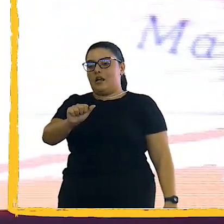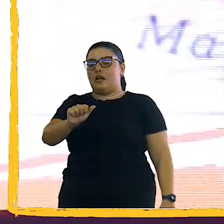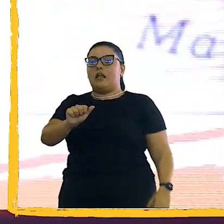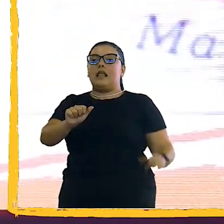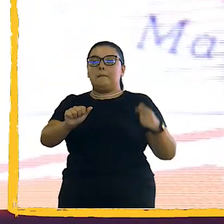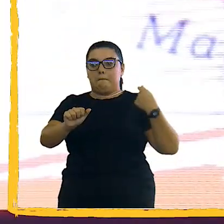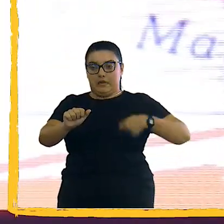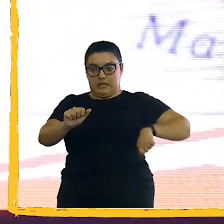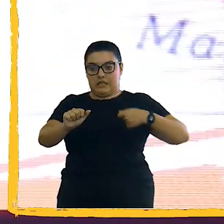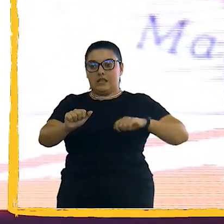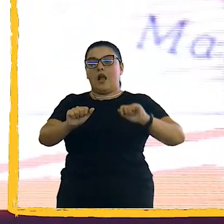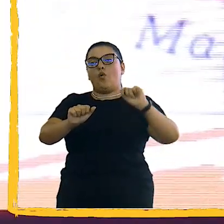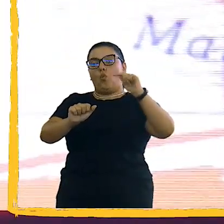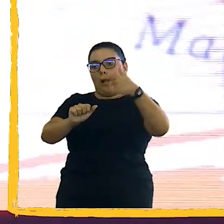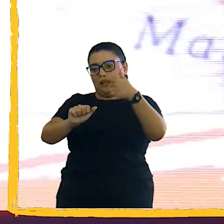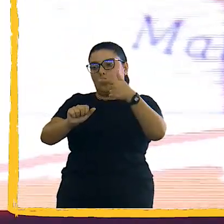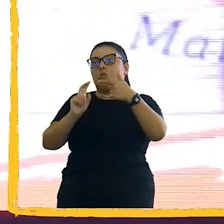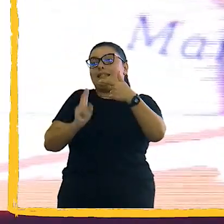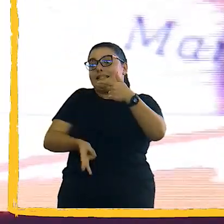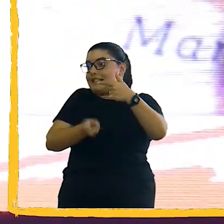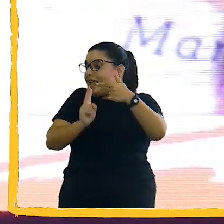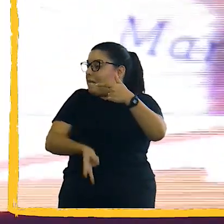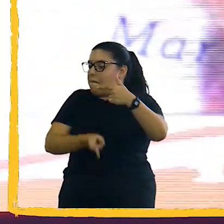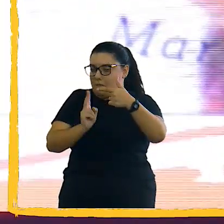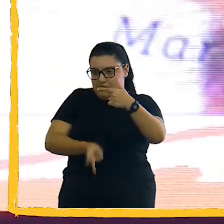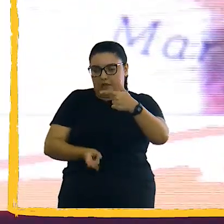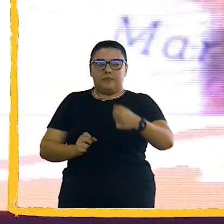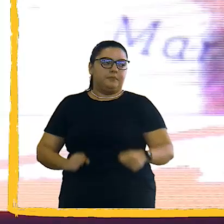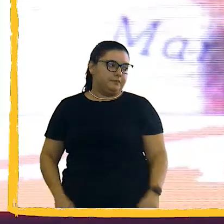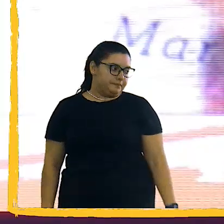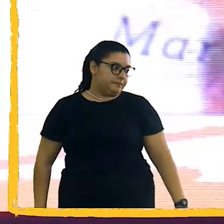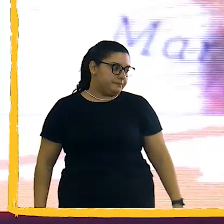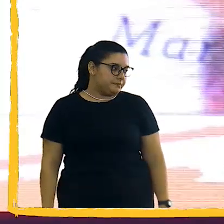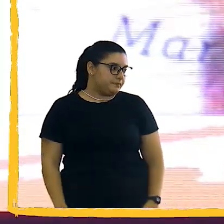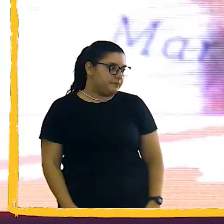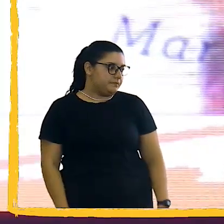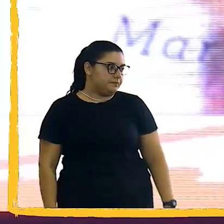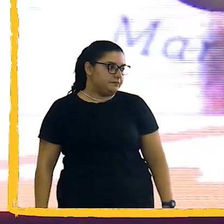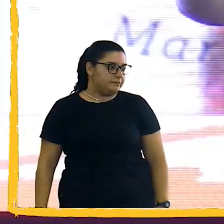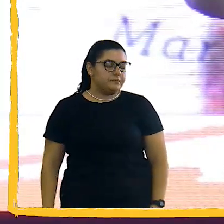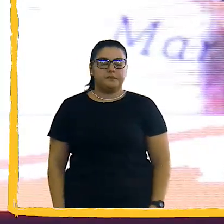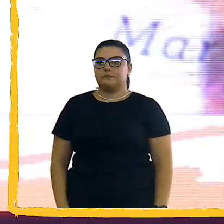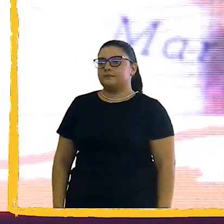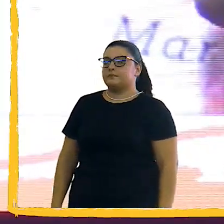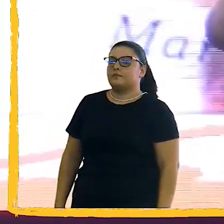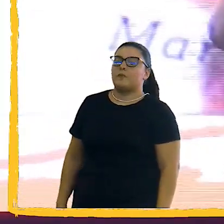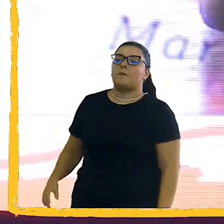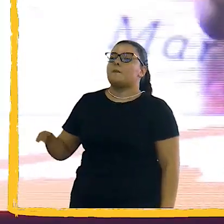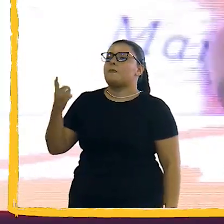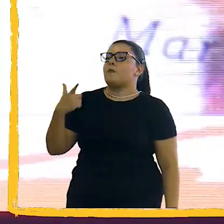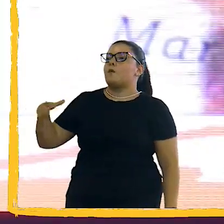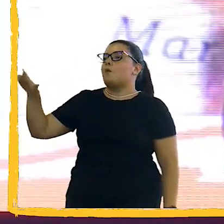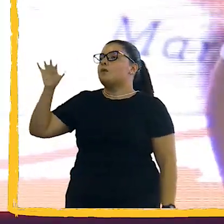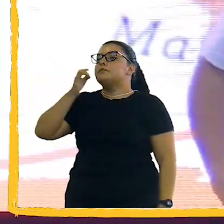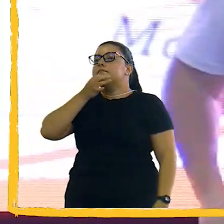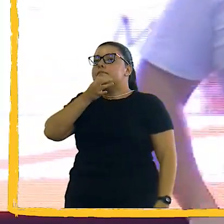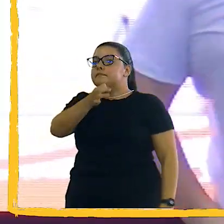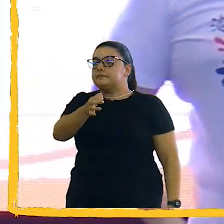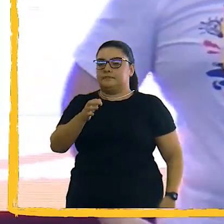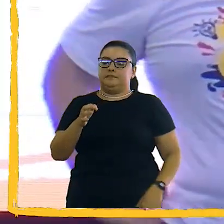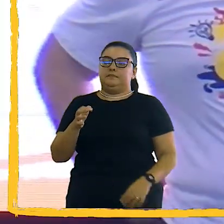ao quadrado beleza tranquilo outra observação